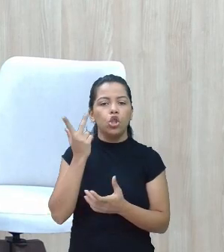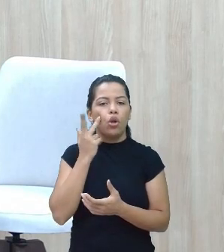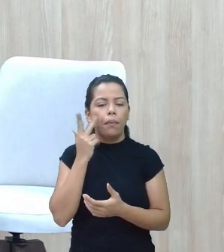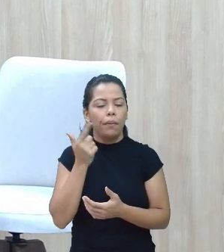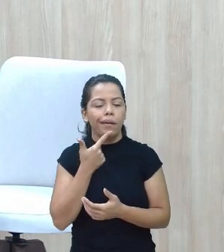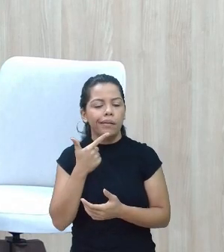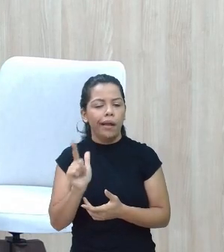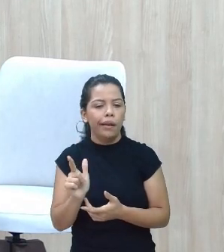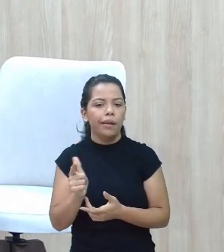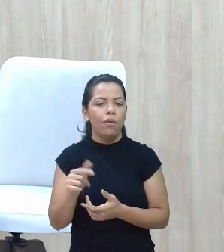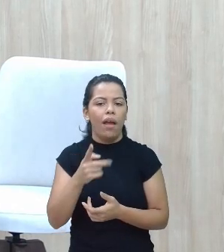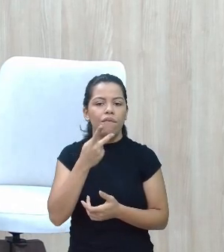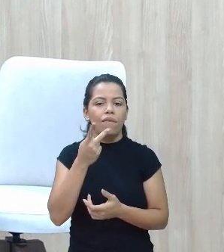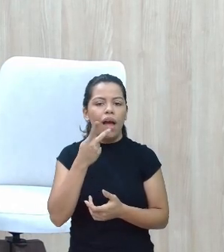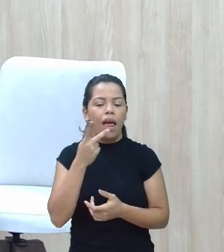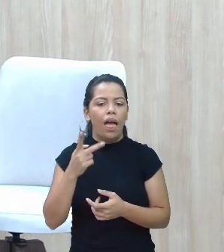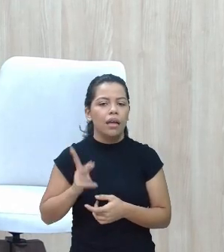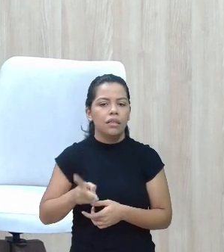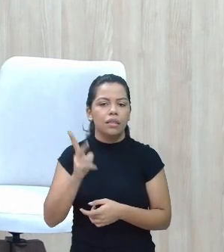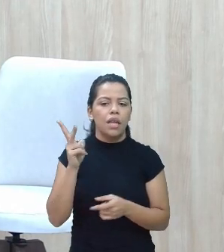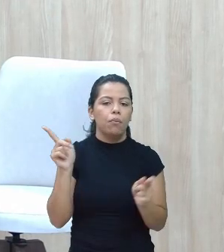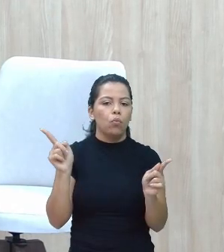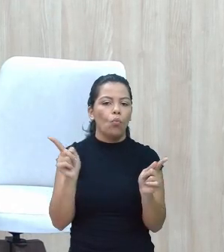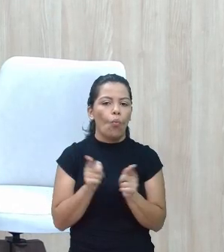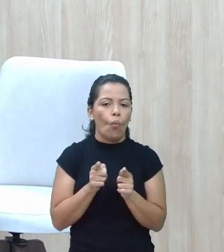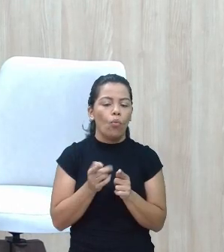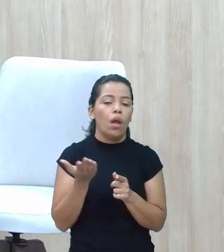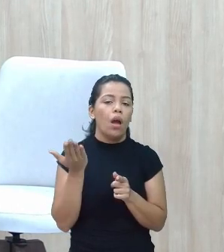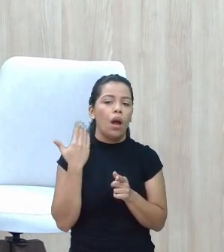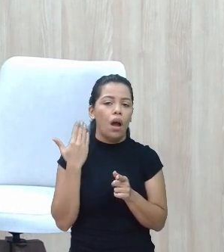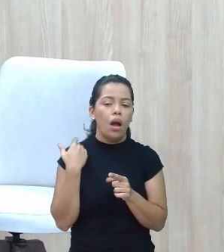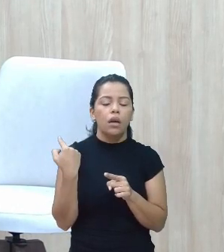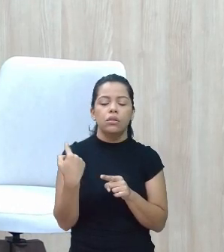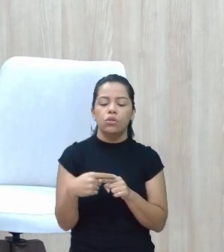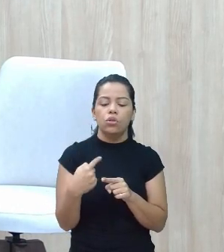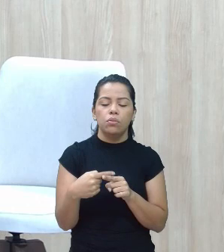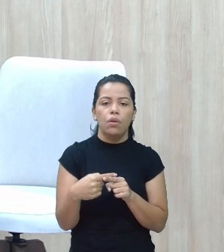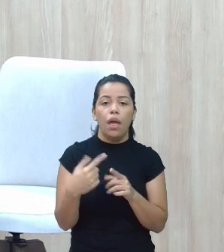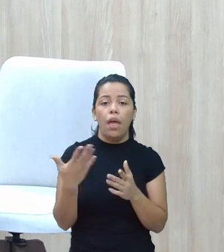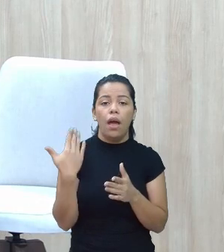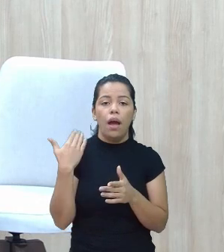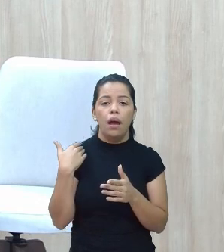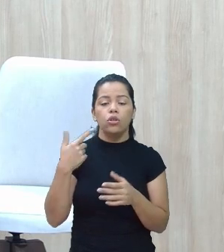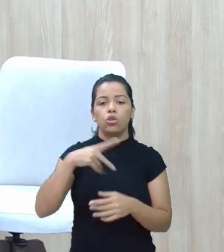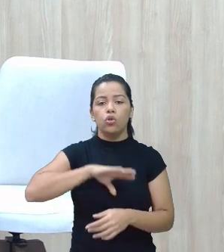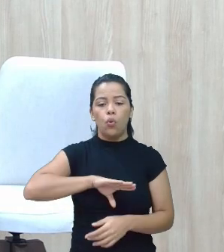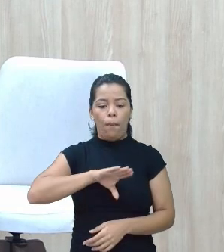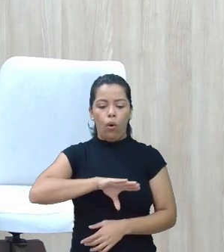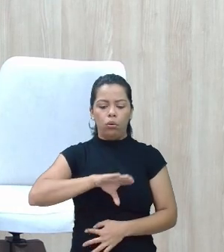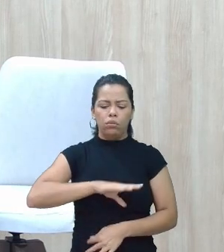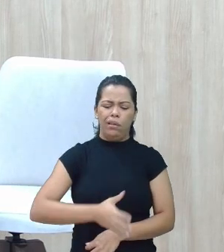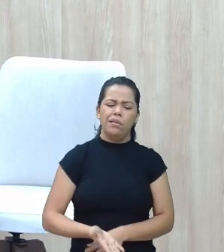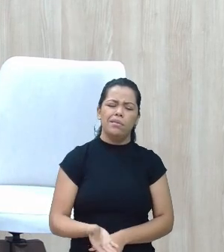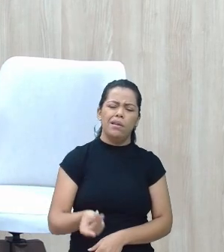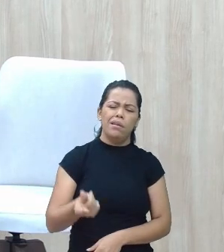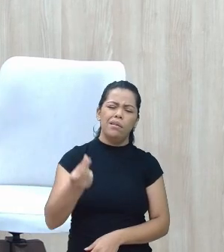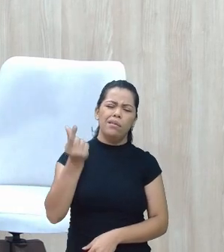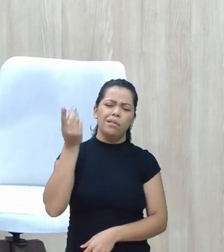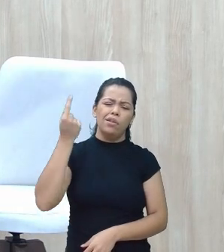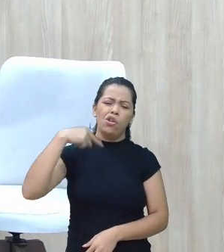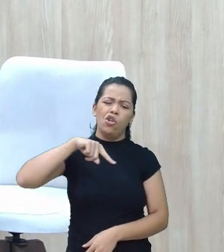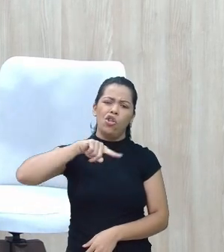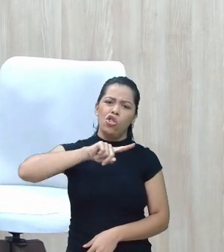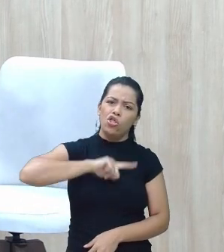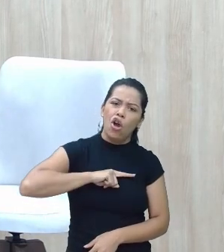cada vez menos. Por exemplo, antigamente no português medieval, né, se dizia nós vamos